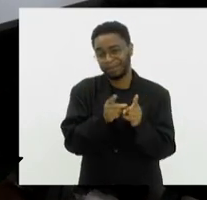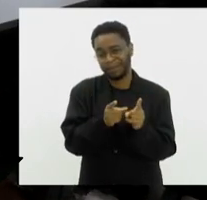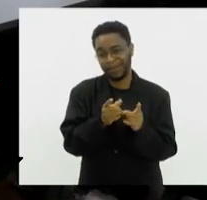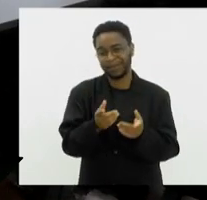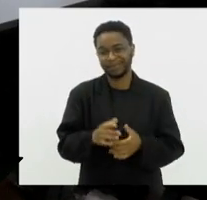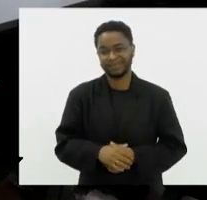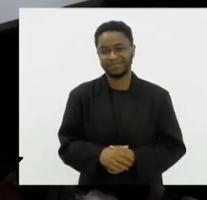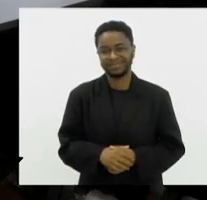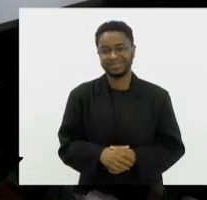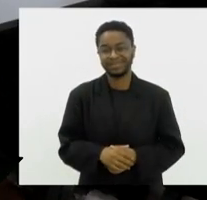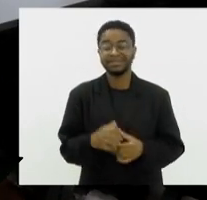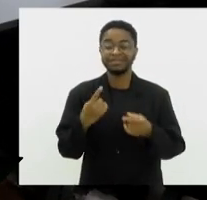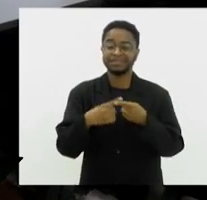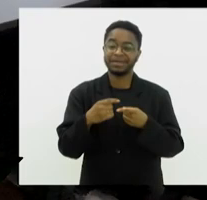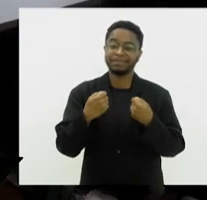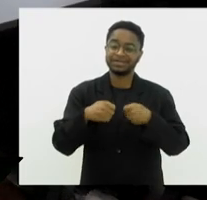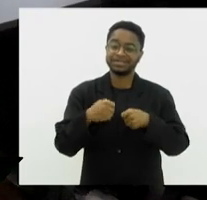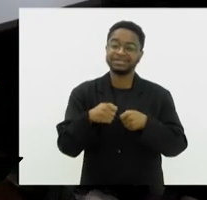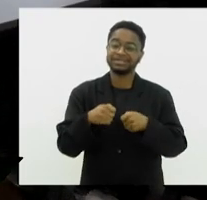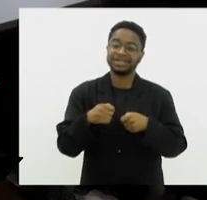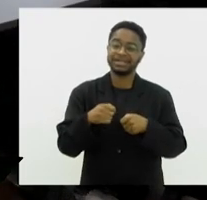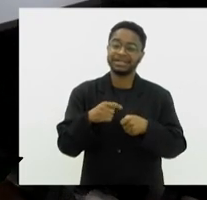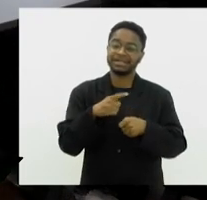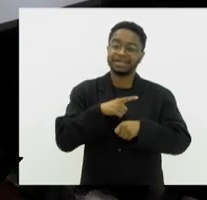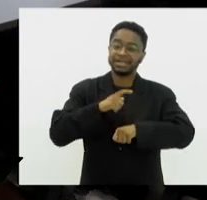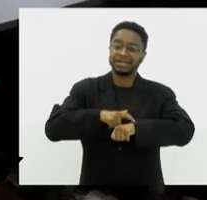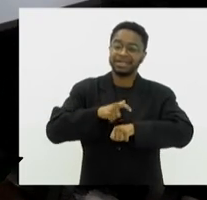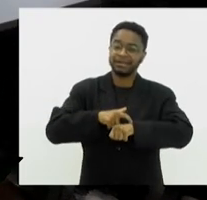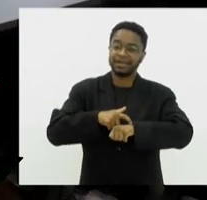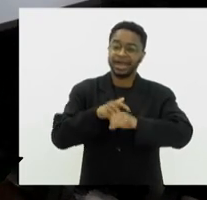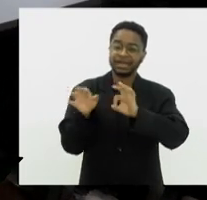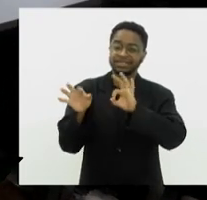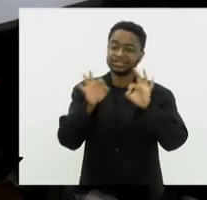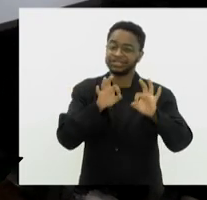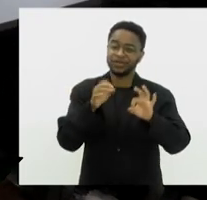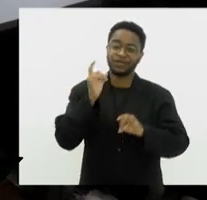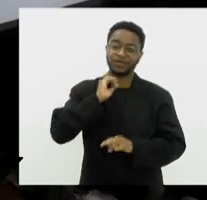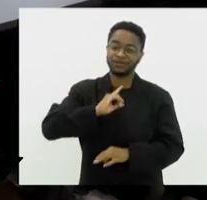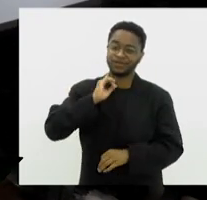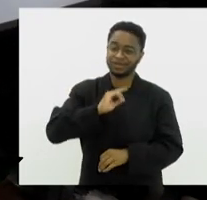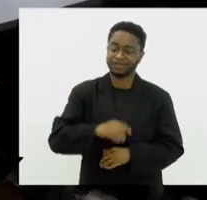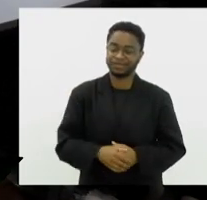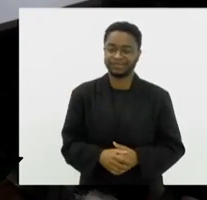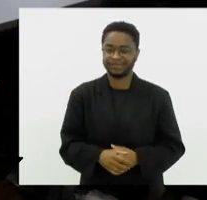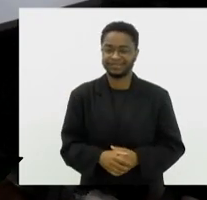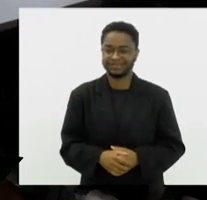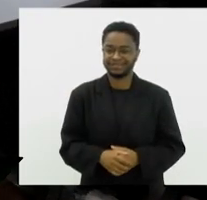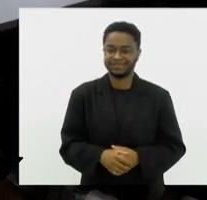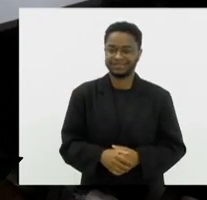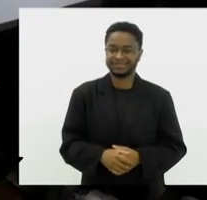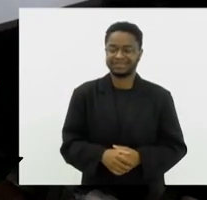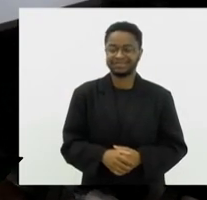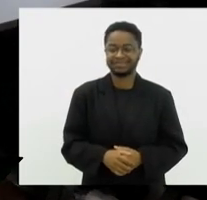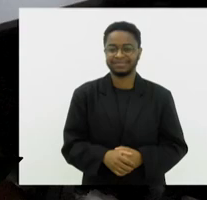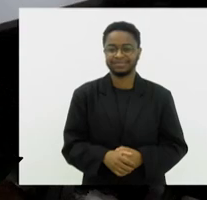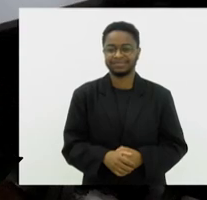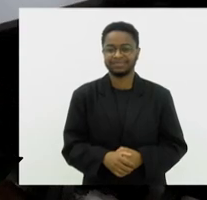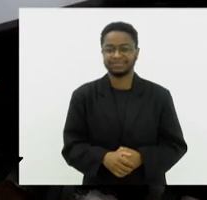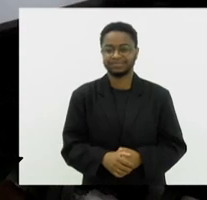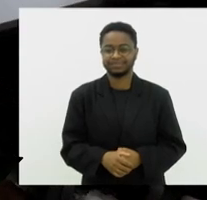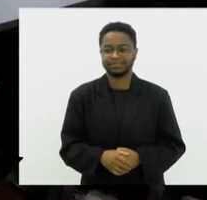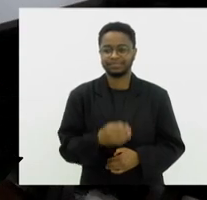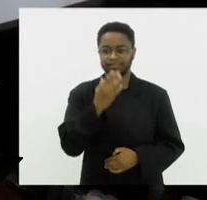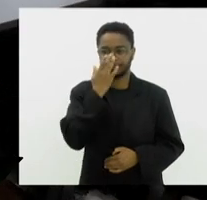Até porque eu tenho que ter espaço aos sábados e domingos para ver o jogo do Flamengo. O Flávio é mais malvado do que eu, você percebe.